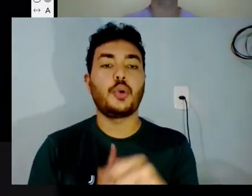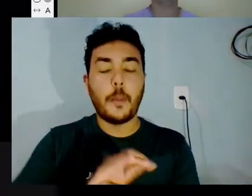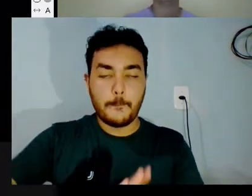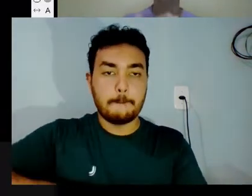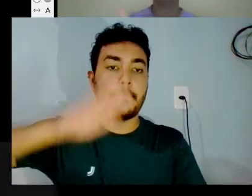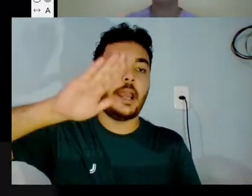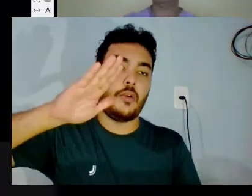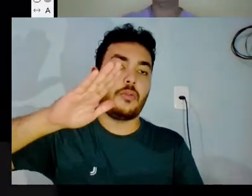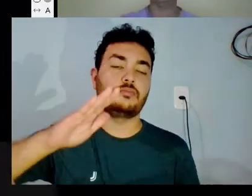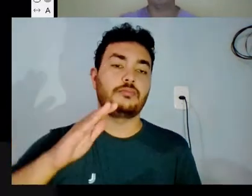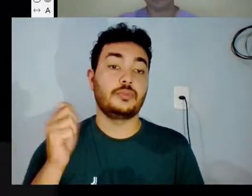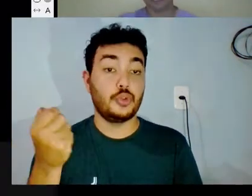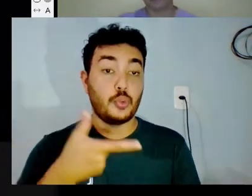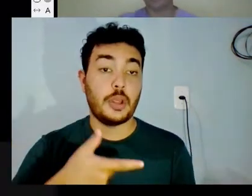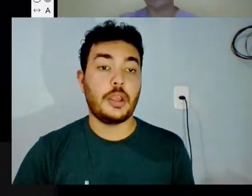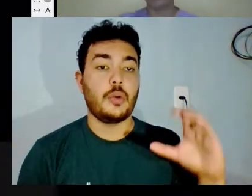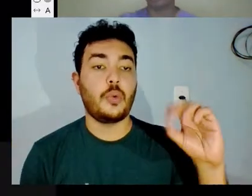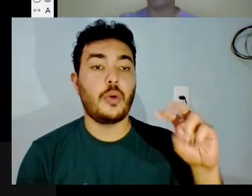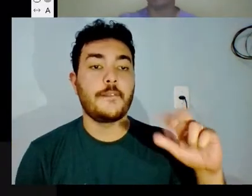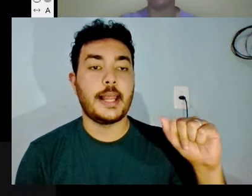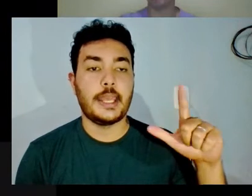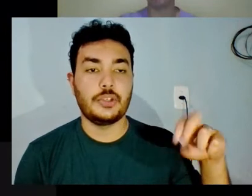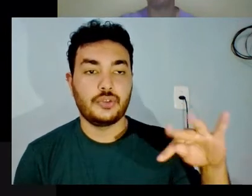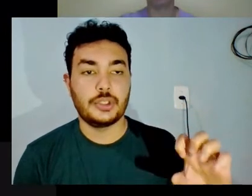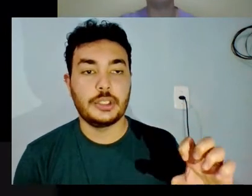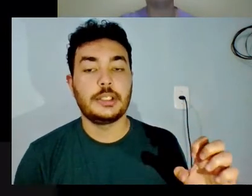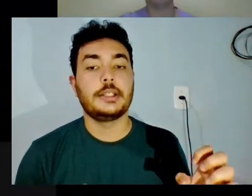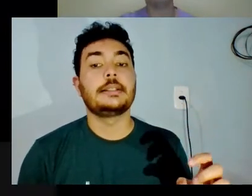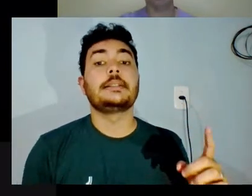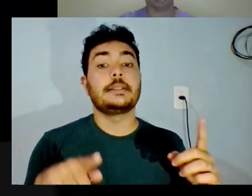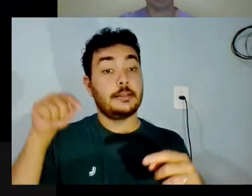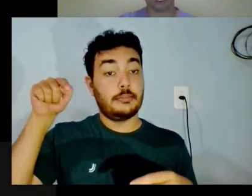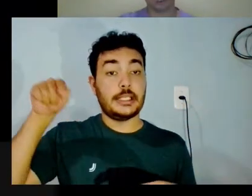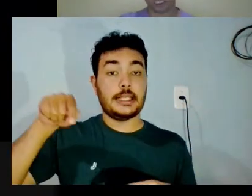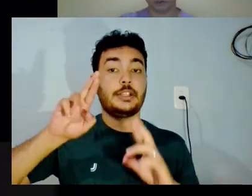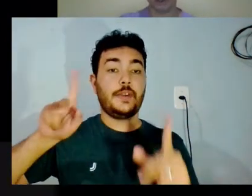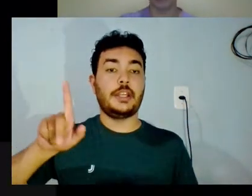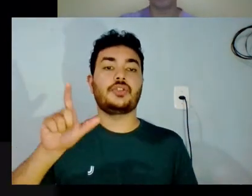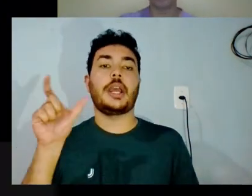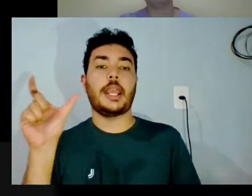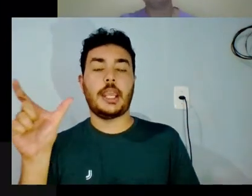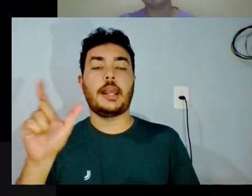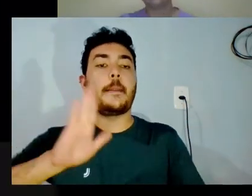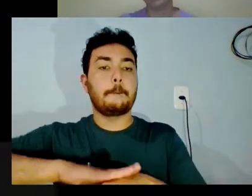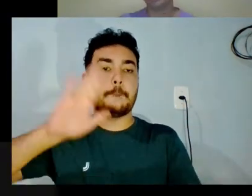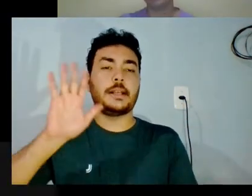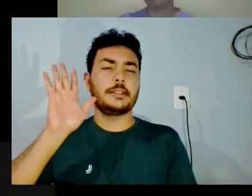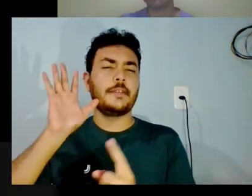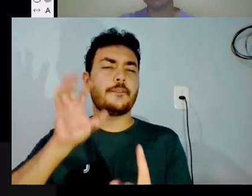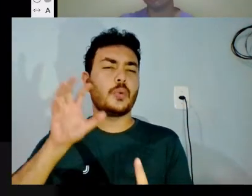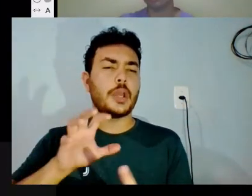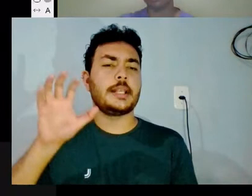né, em relação ao covalente, do que a gente está percebendo aqui agora, estudando para a molécula de H2 de hidrogênio. Então, ela tem uma influência pequena